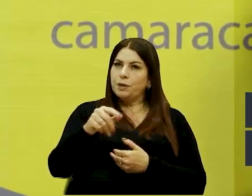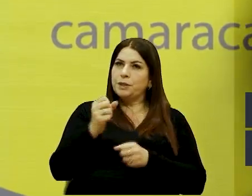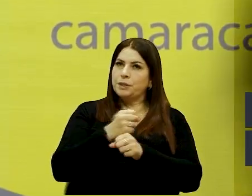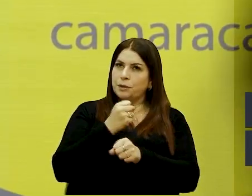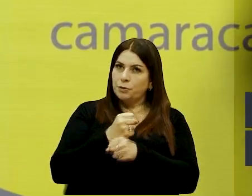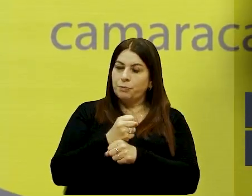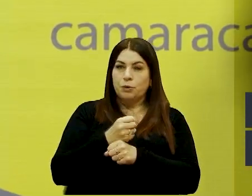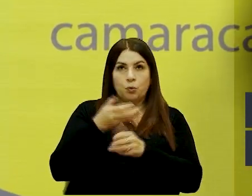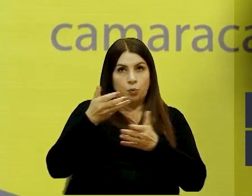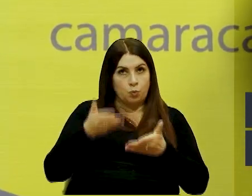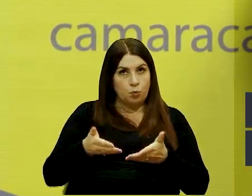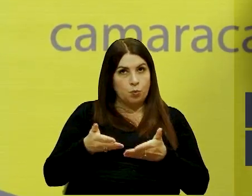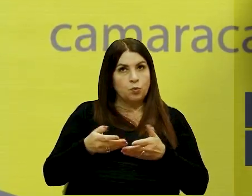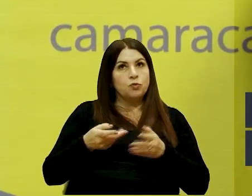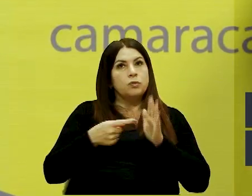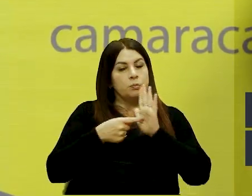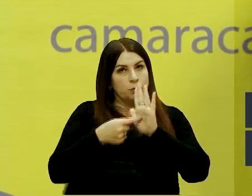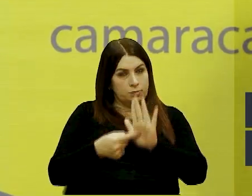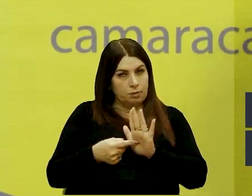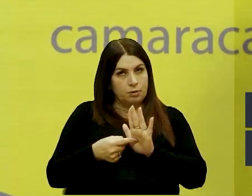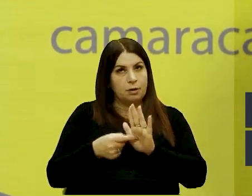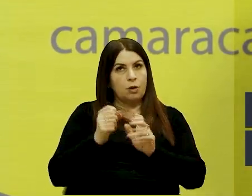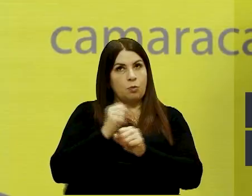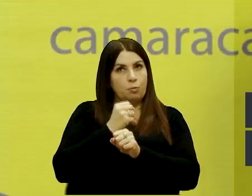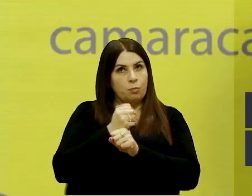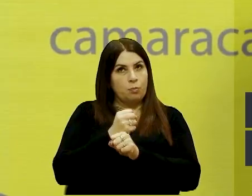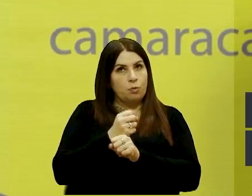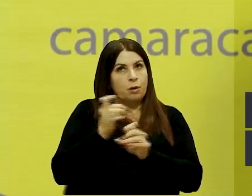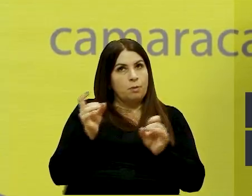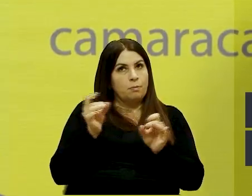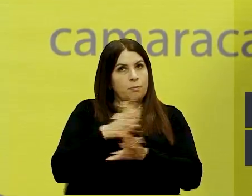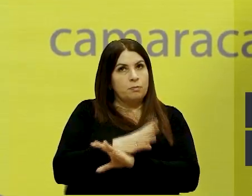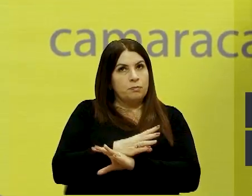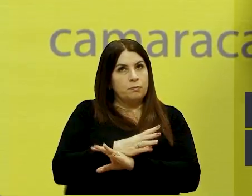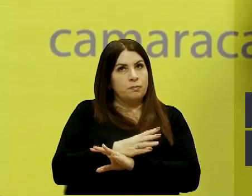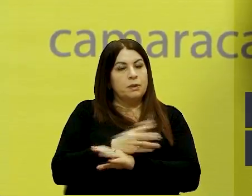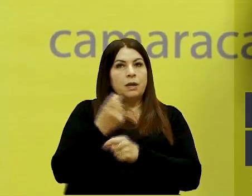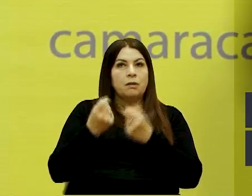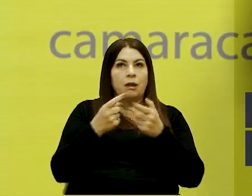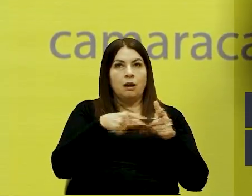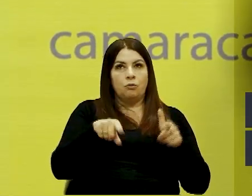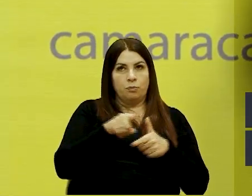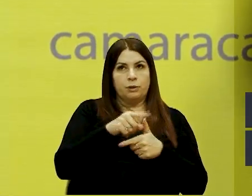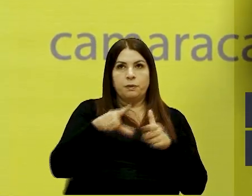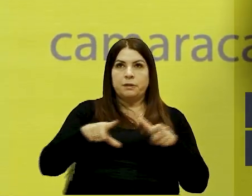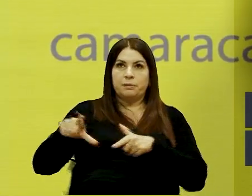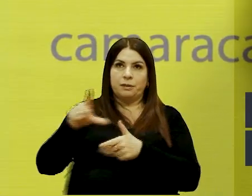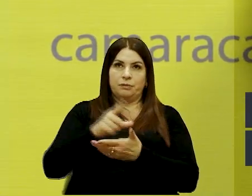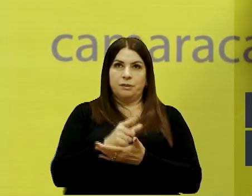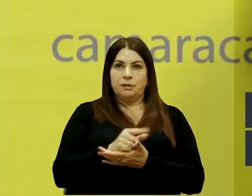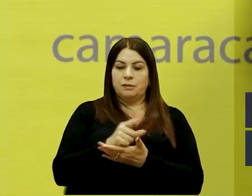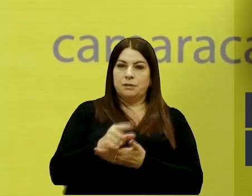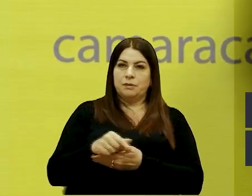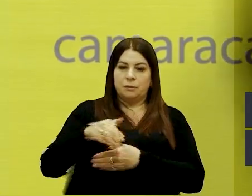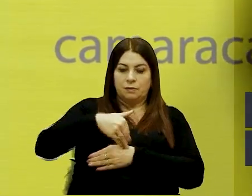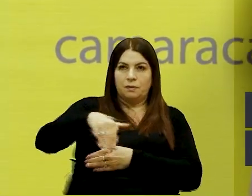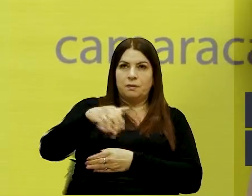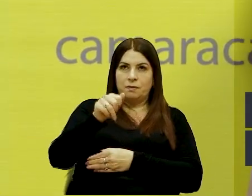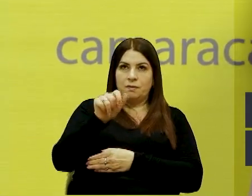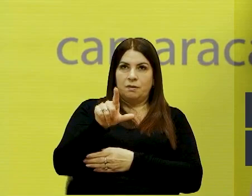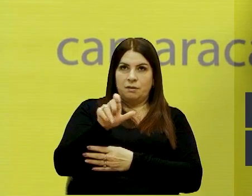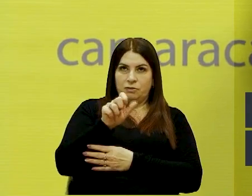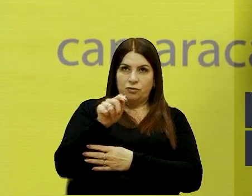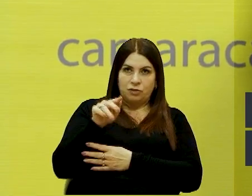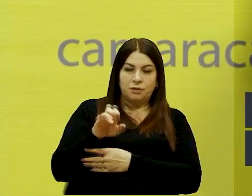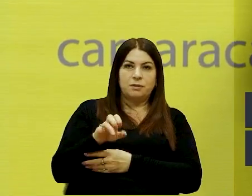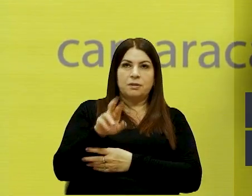obra. Hoje eu fiz questão de mostrar, então, a obra pronta em algumas partes da Avenida Alexandre Risso, da Cristiano Ramos de